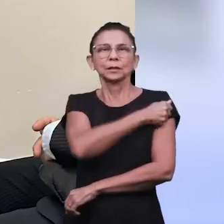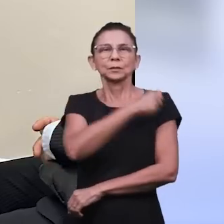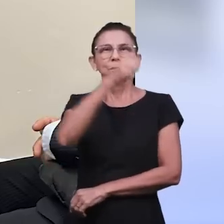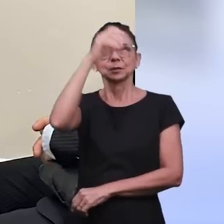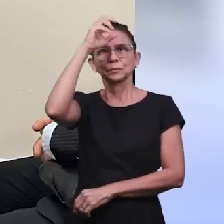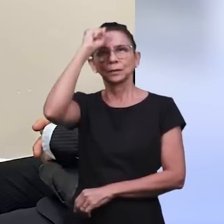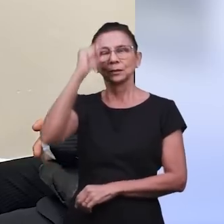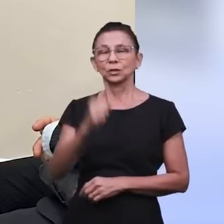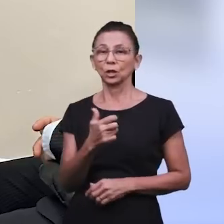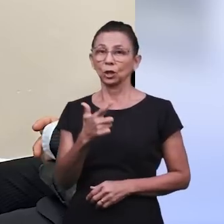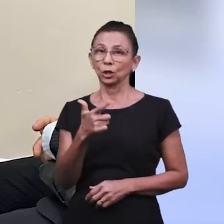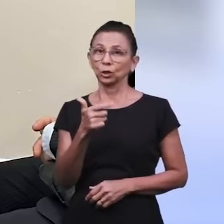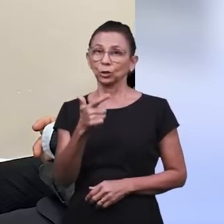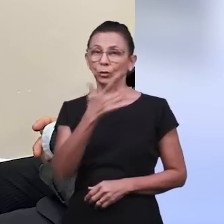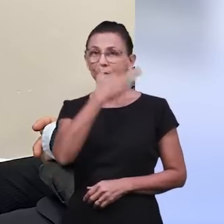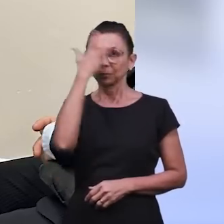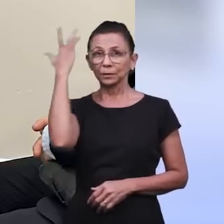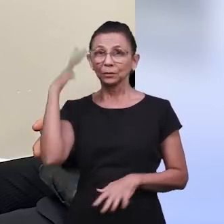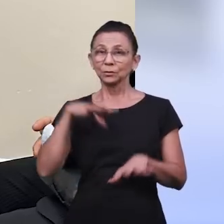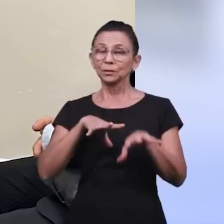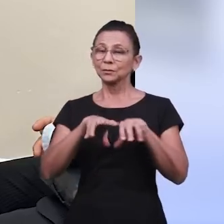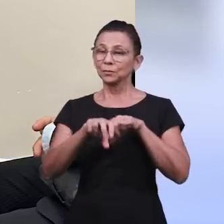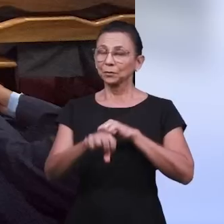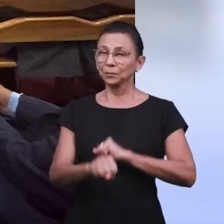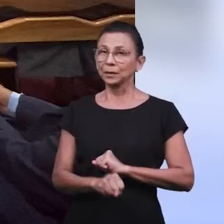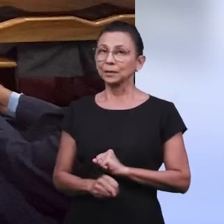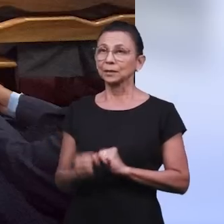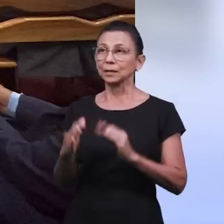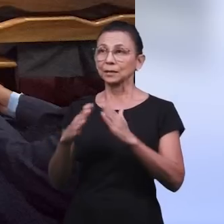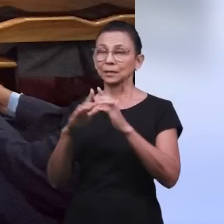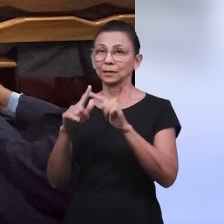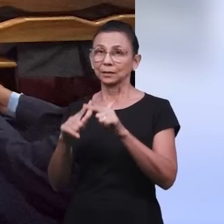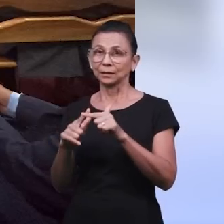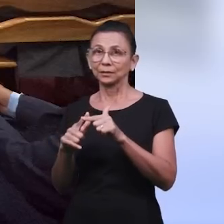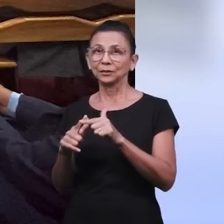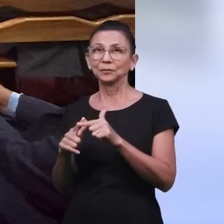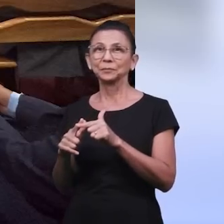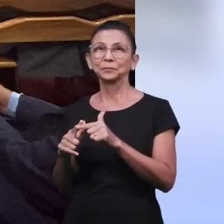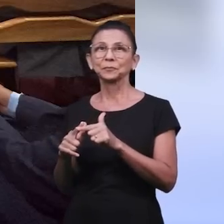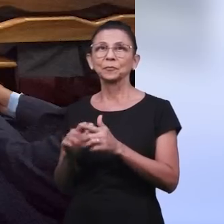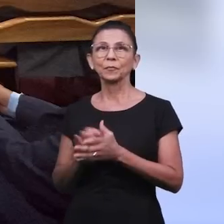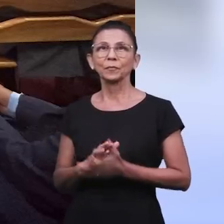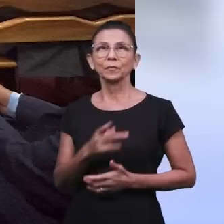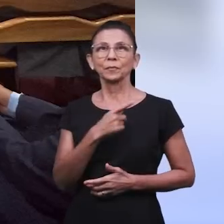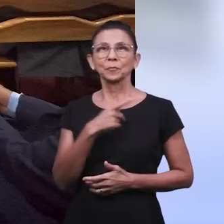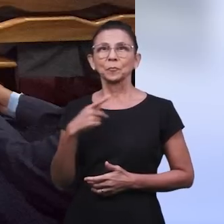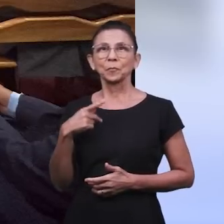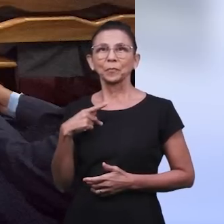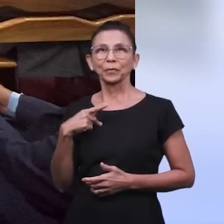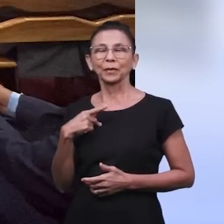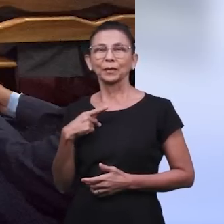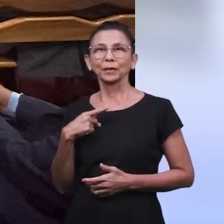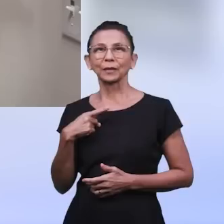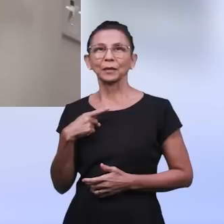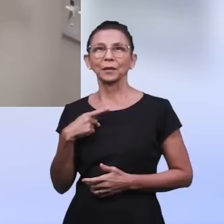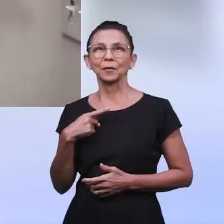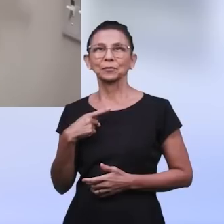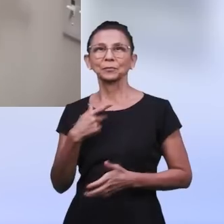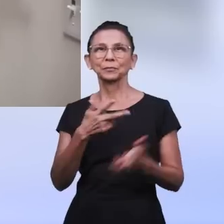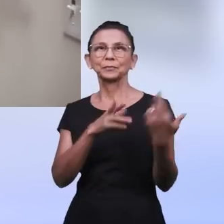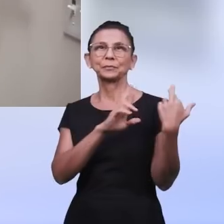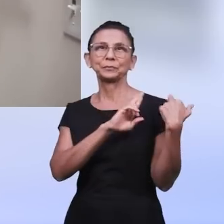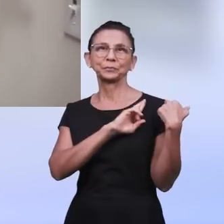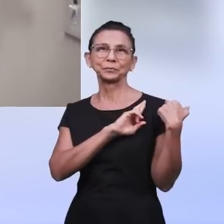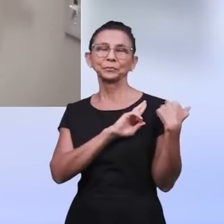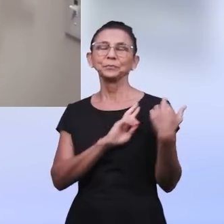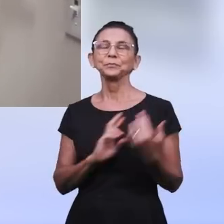projeto Aprendiz. Foram 12 formandos na primeira turma. A ICM Framingham está sob o ministério do pastor Donald Pelto. A paz do Senhor